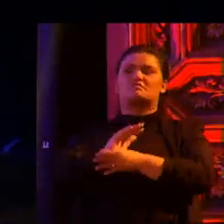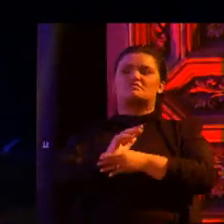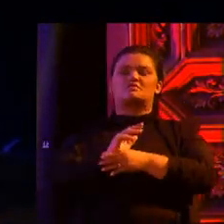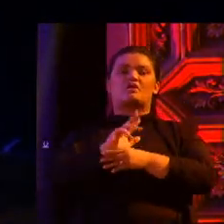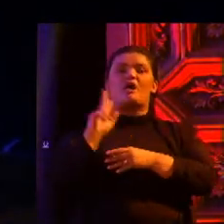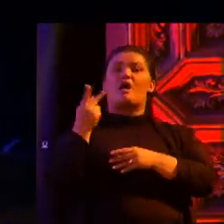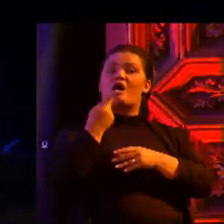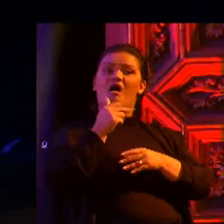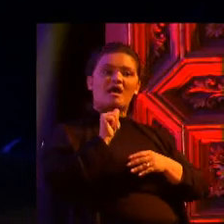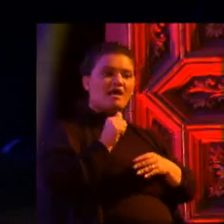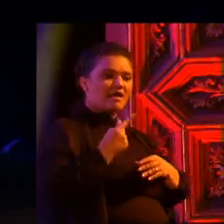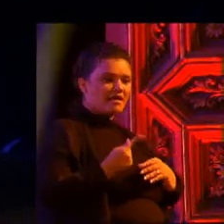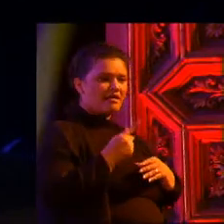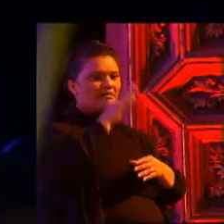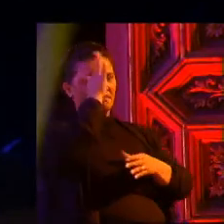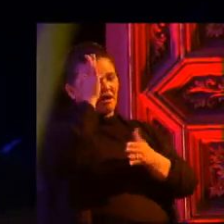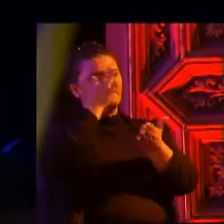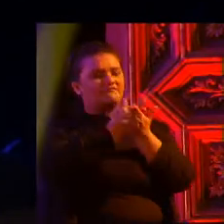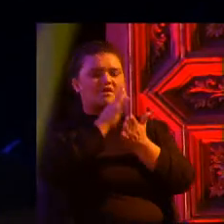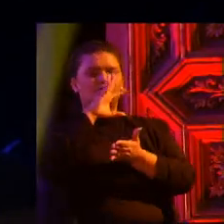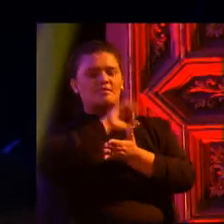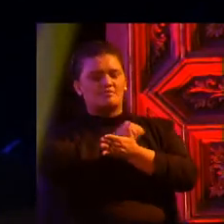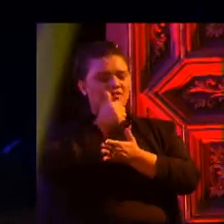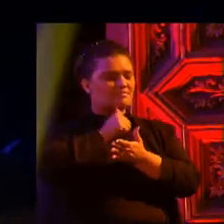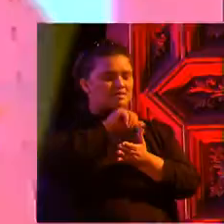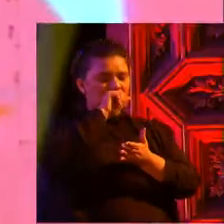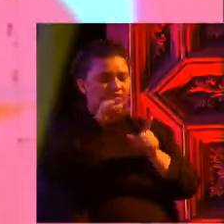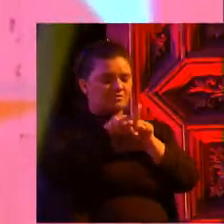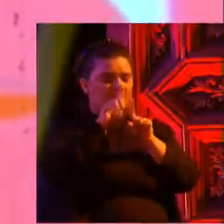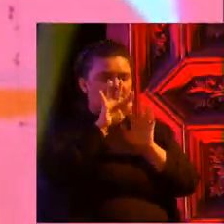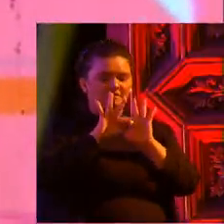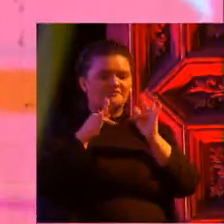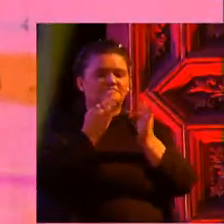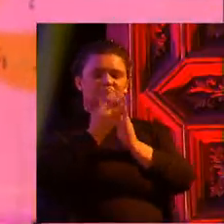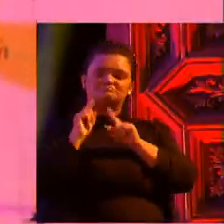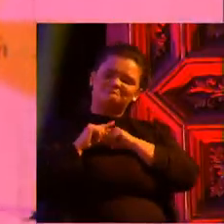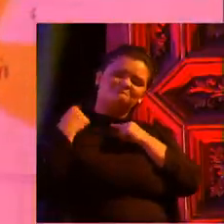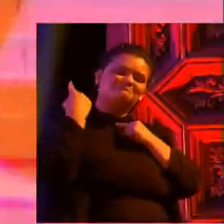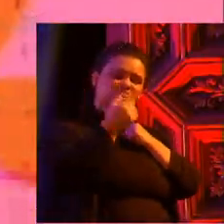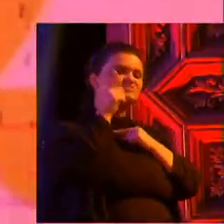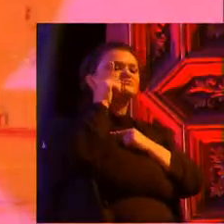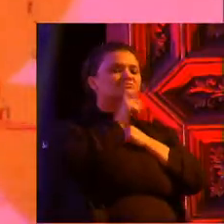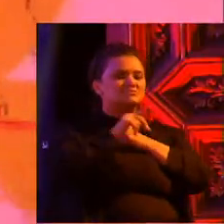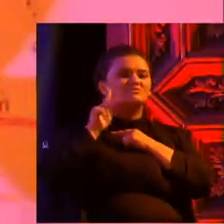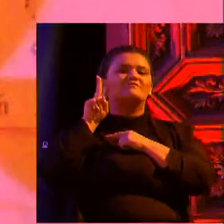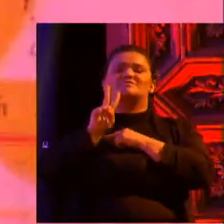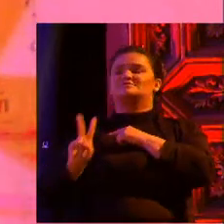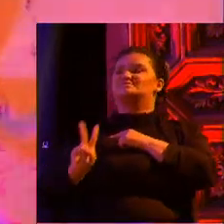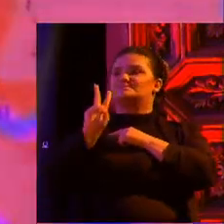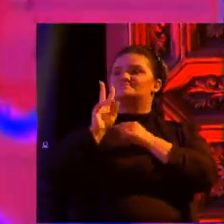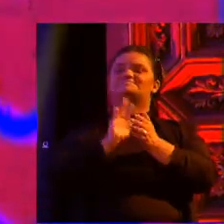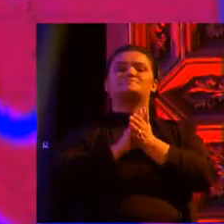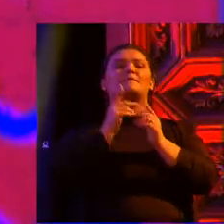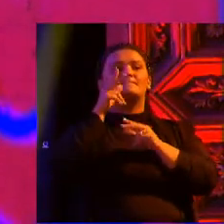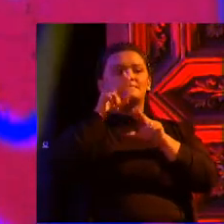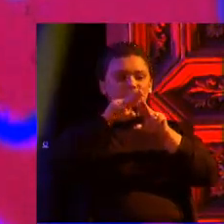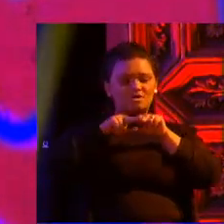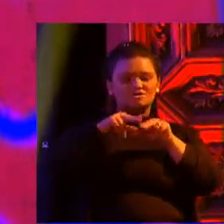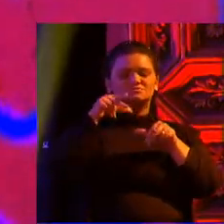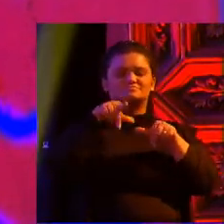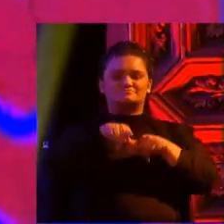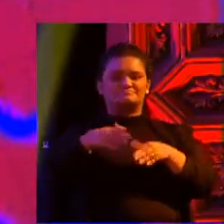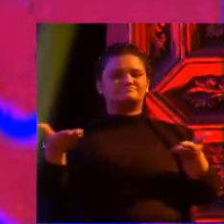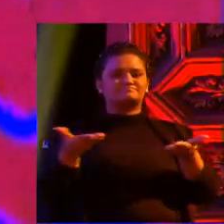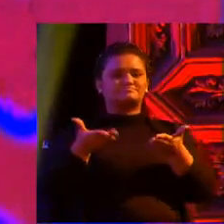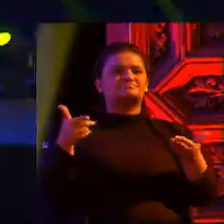rap, a fé, o amor da minha mãe, da minha família, ele tem me levado longe e é por isso que eu estou aqui hoje. Muito obrigada.